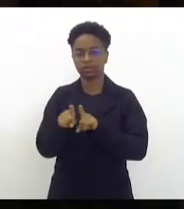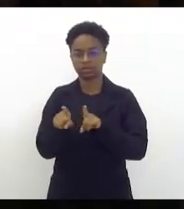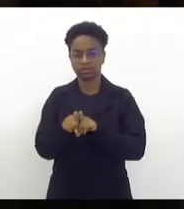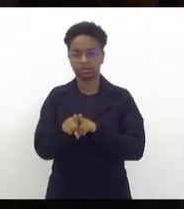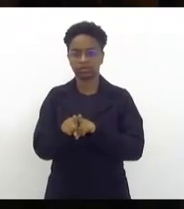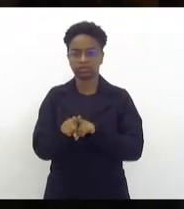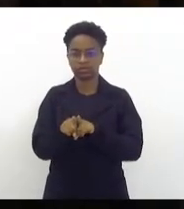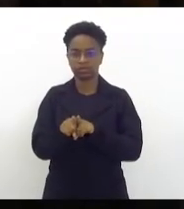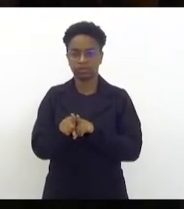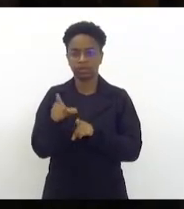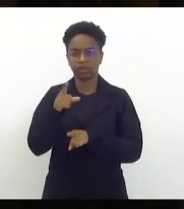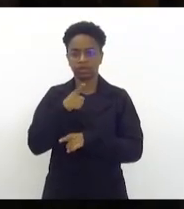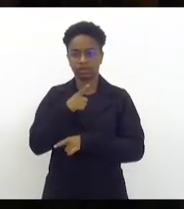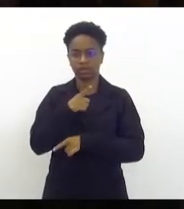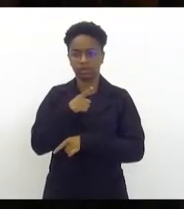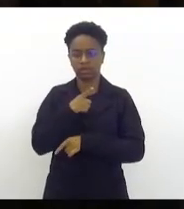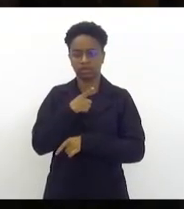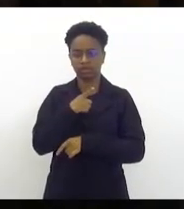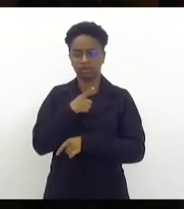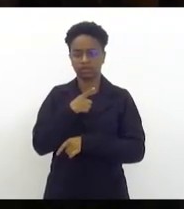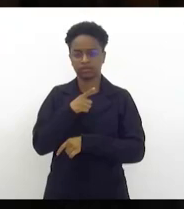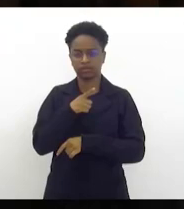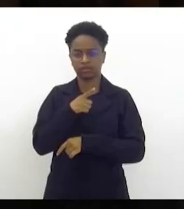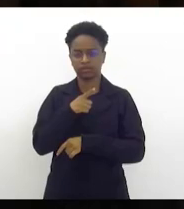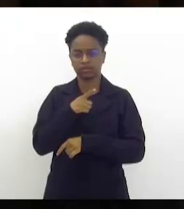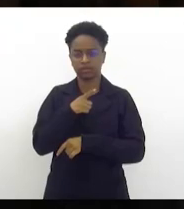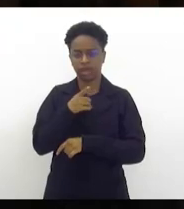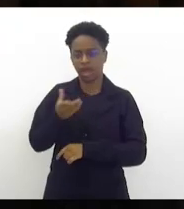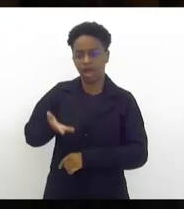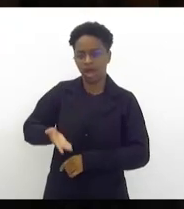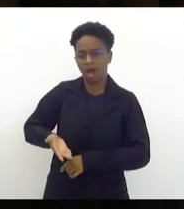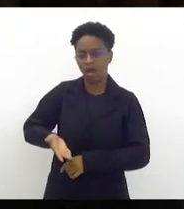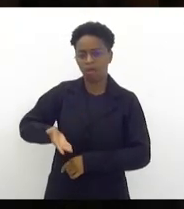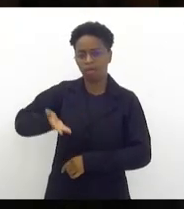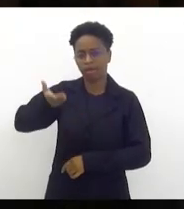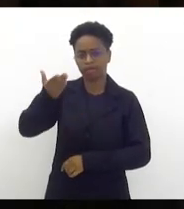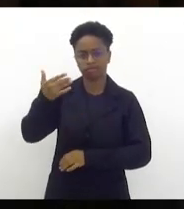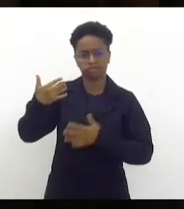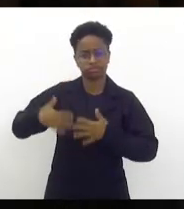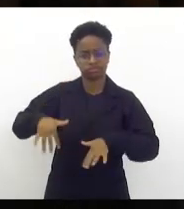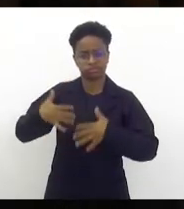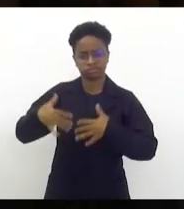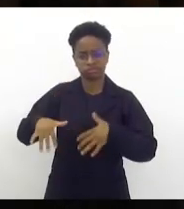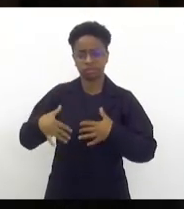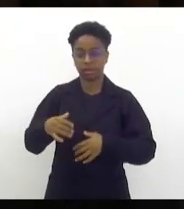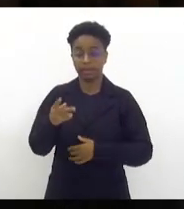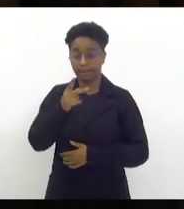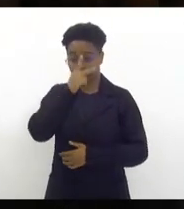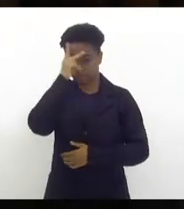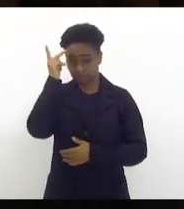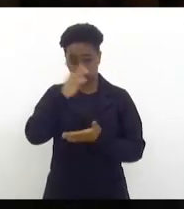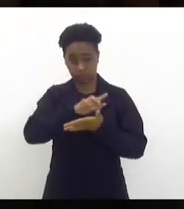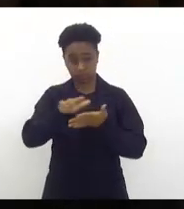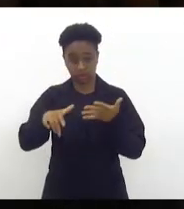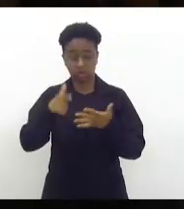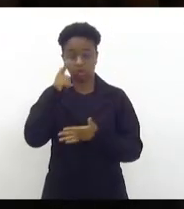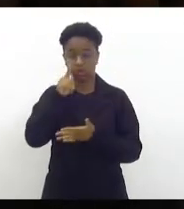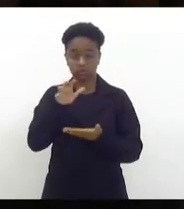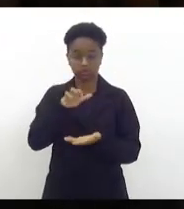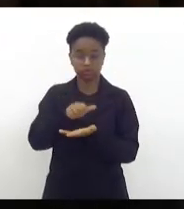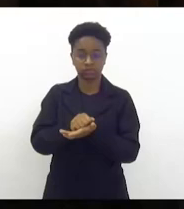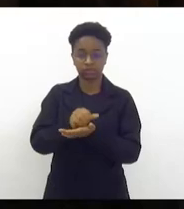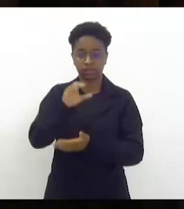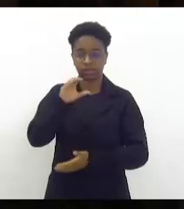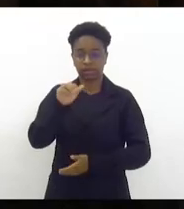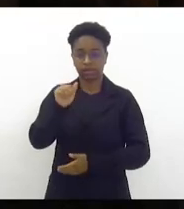que a gente teve, senhor presidente, um aumento significativo de pessoas que conseguiram o registro de CACs,